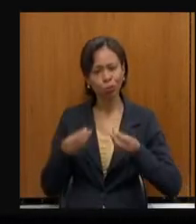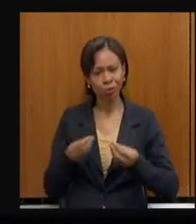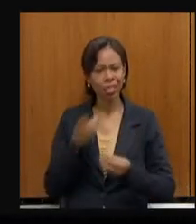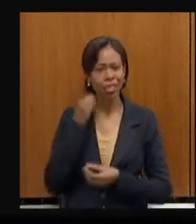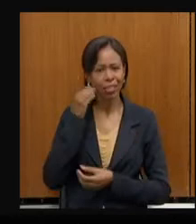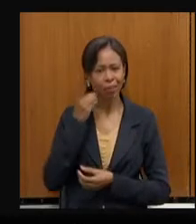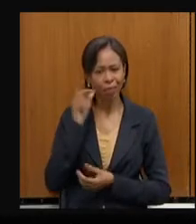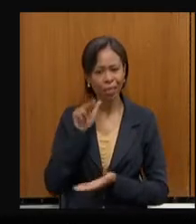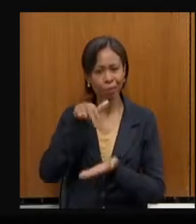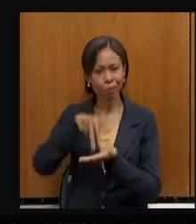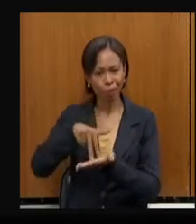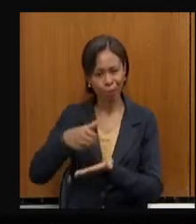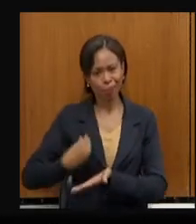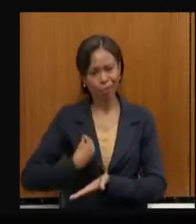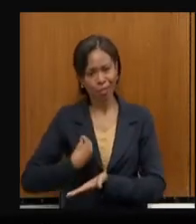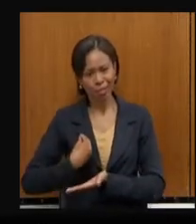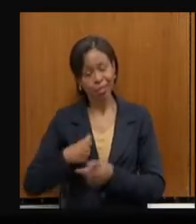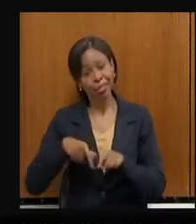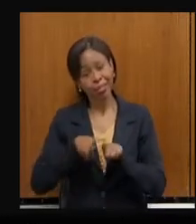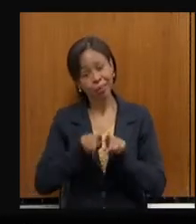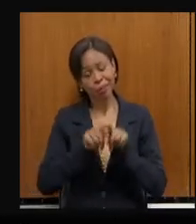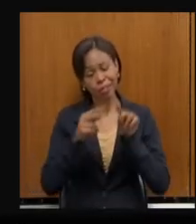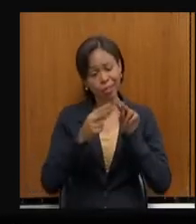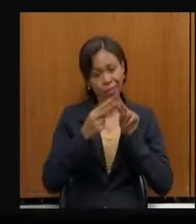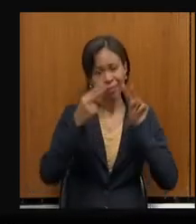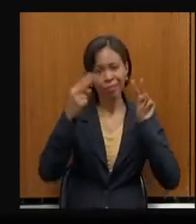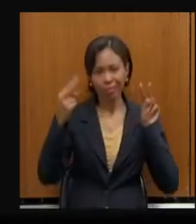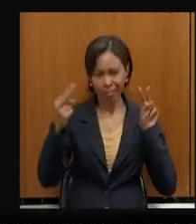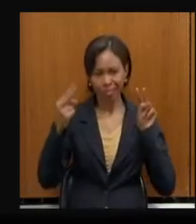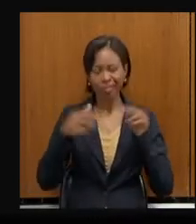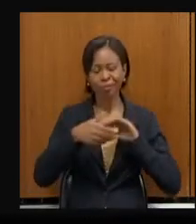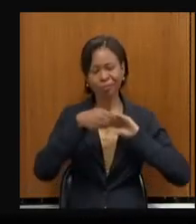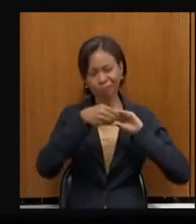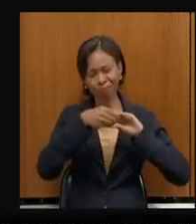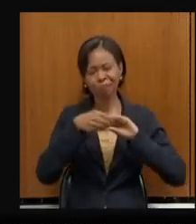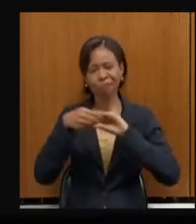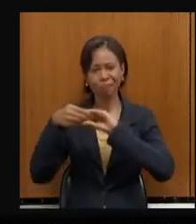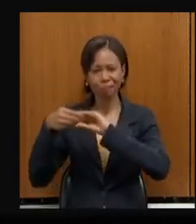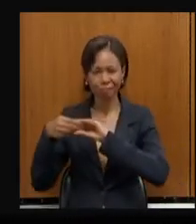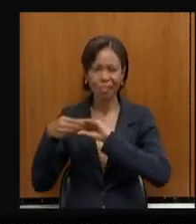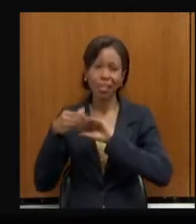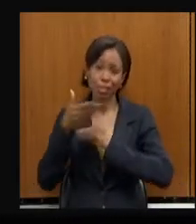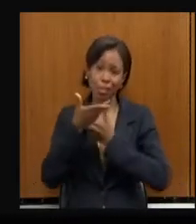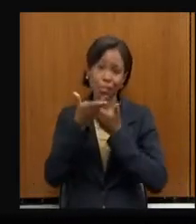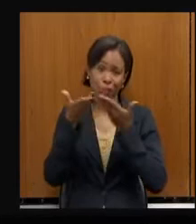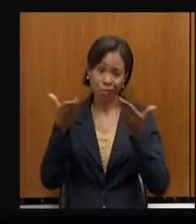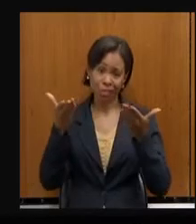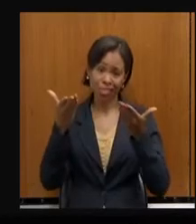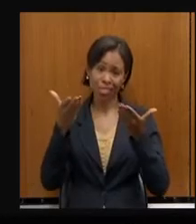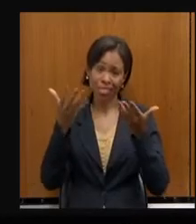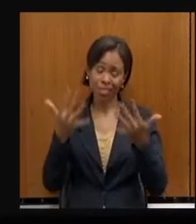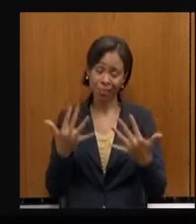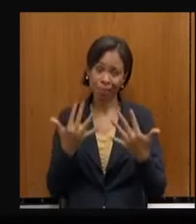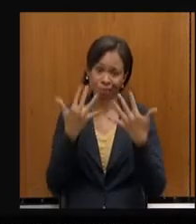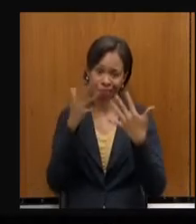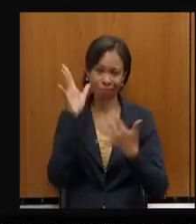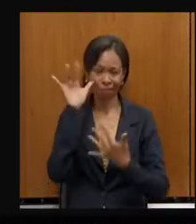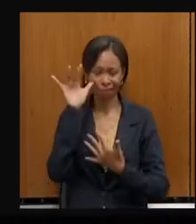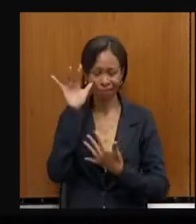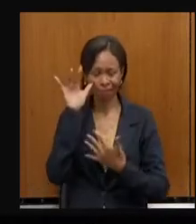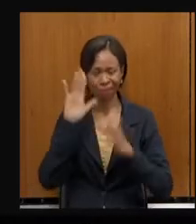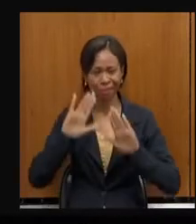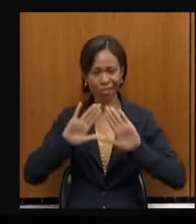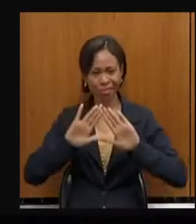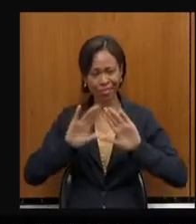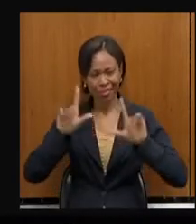estão aí Presidente e também que nos acompanha o remotamente também a todos aqueles que estão nos acompanhando pela TV Assembleia